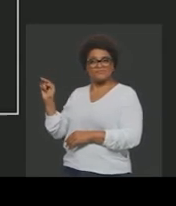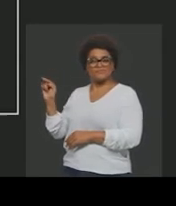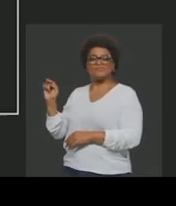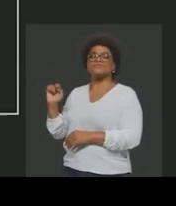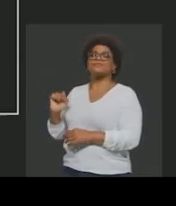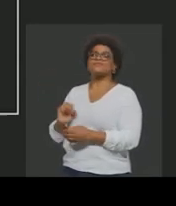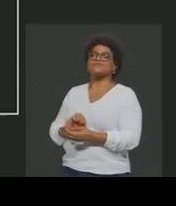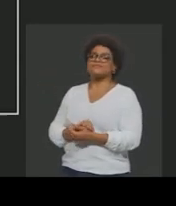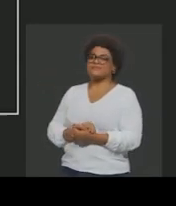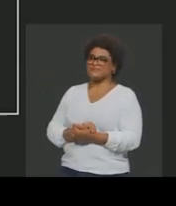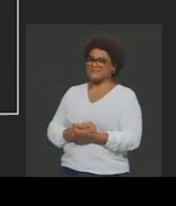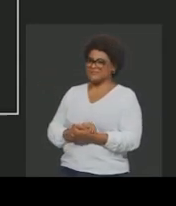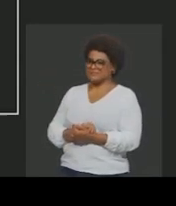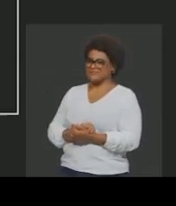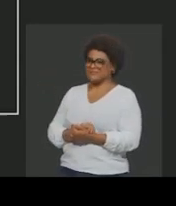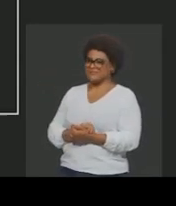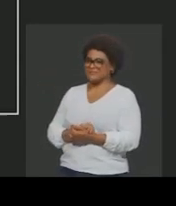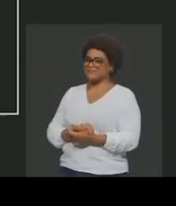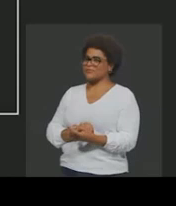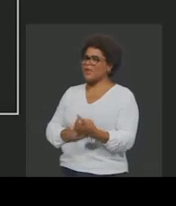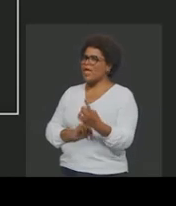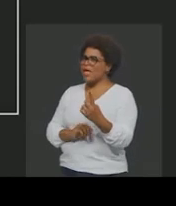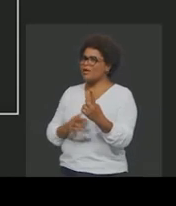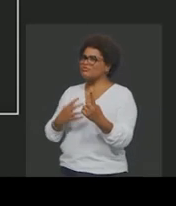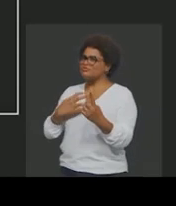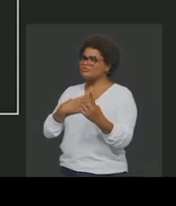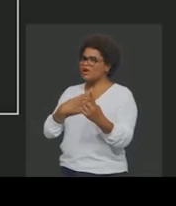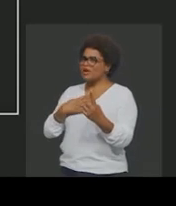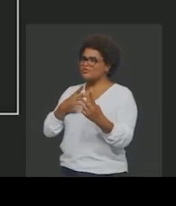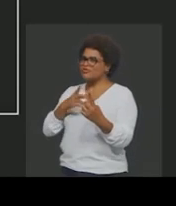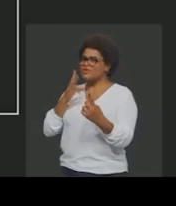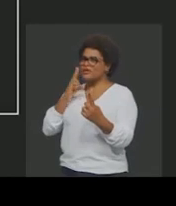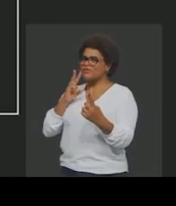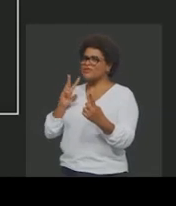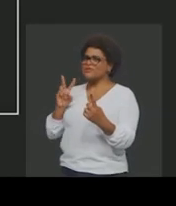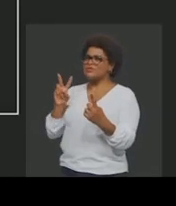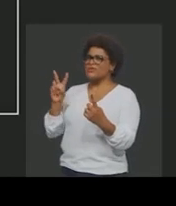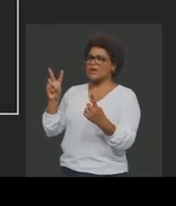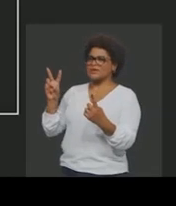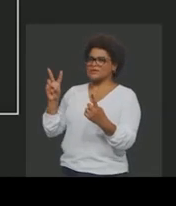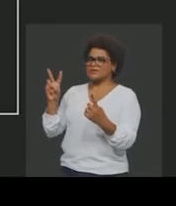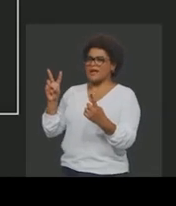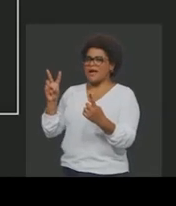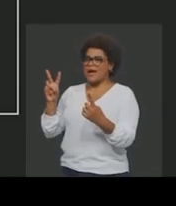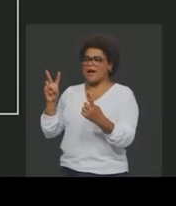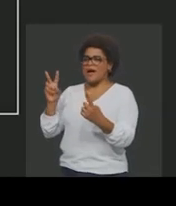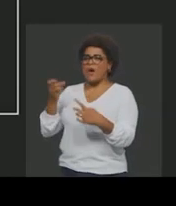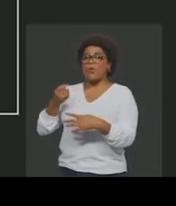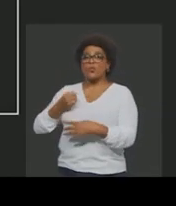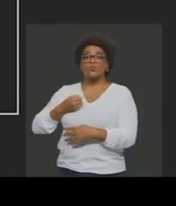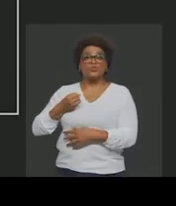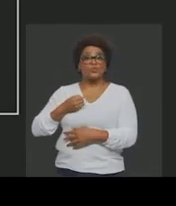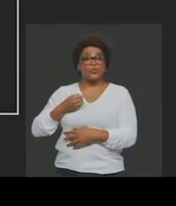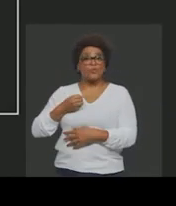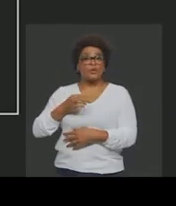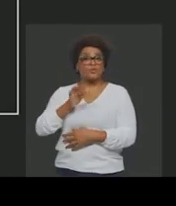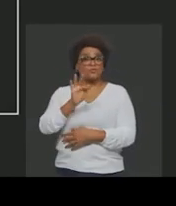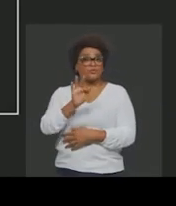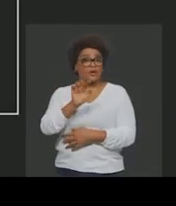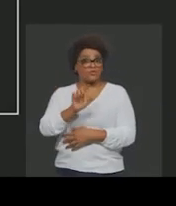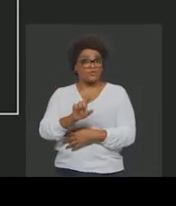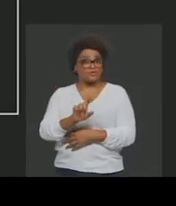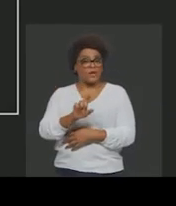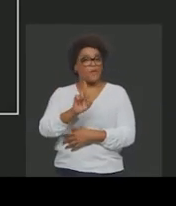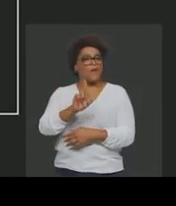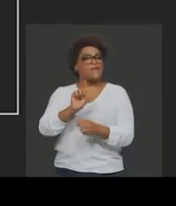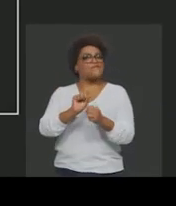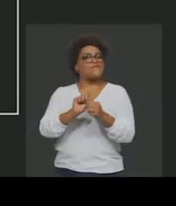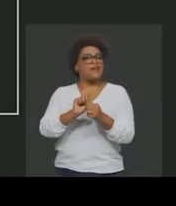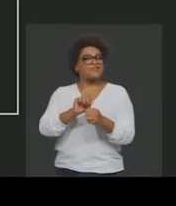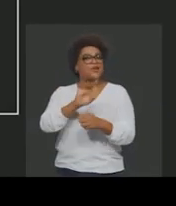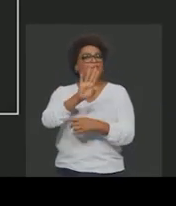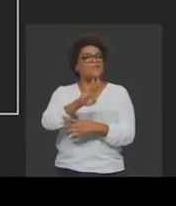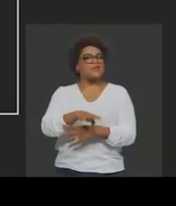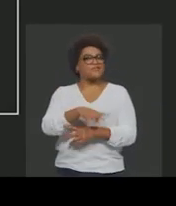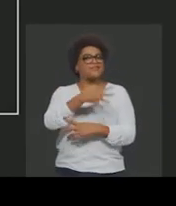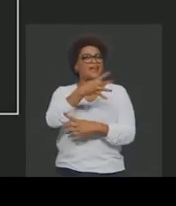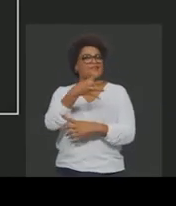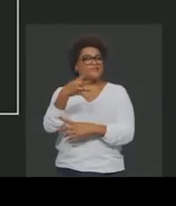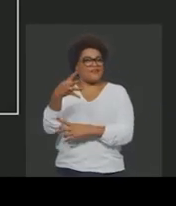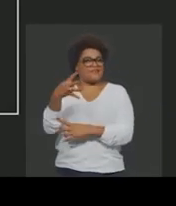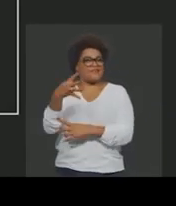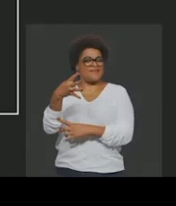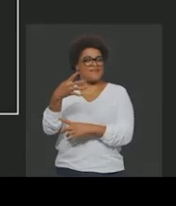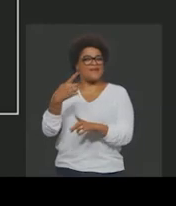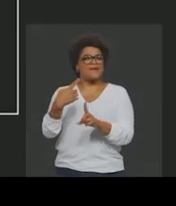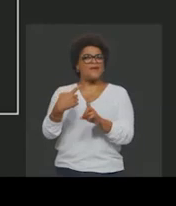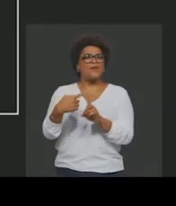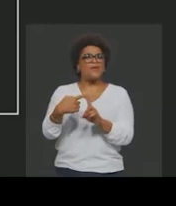0, 0. Uma maneira de você visualizar valores da função é exatamente você fazer uma tabela. Como eu só posso